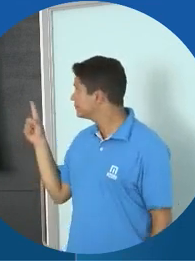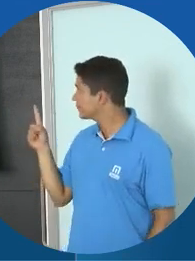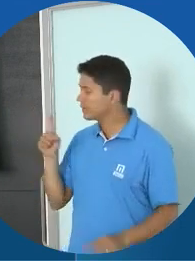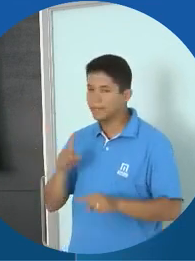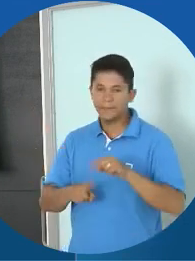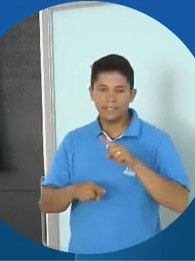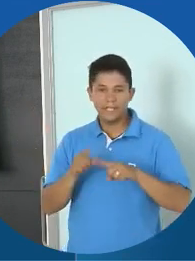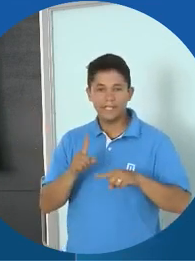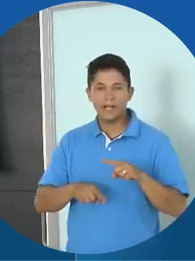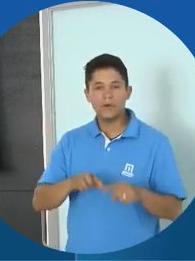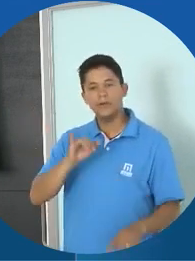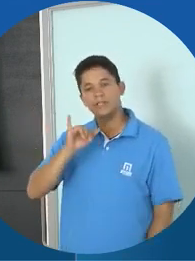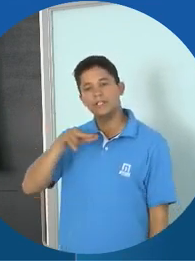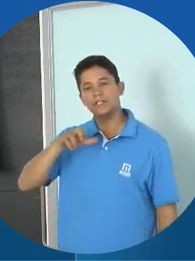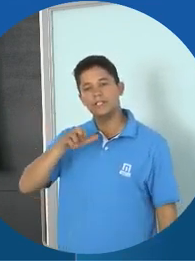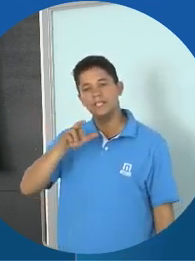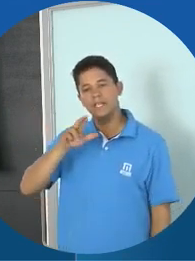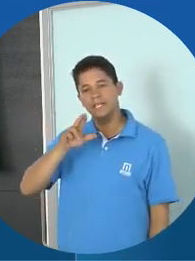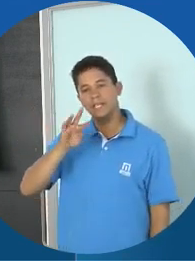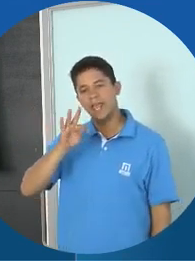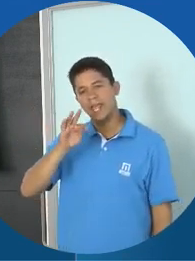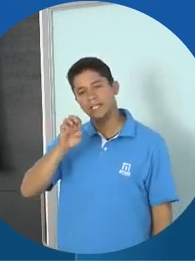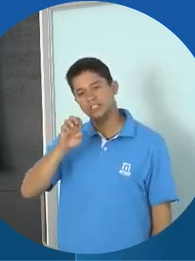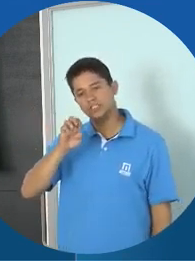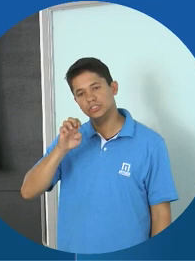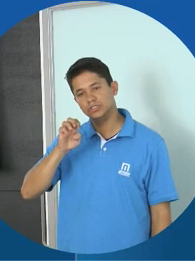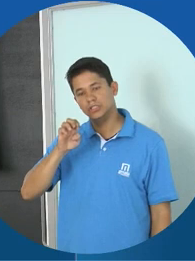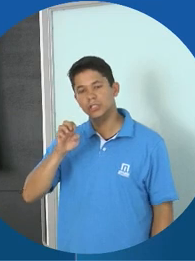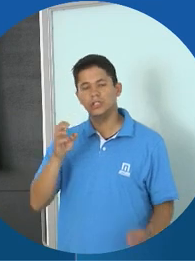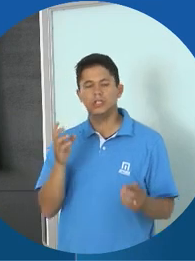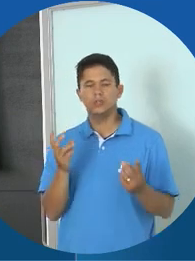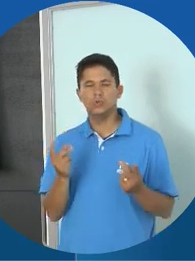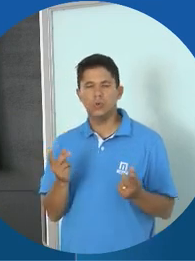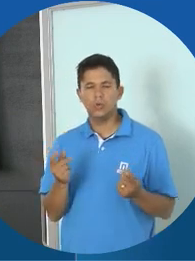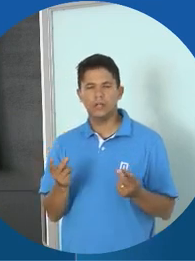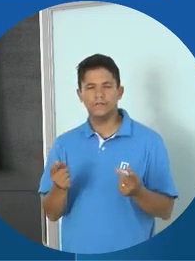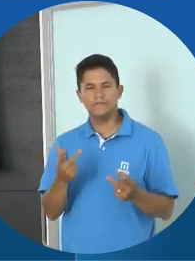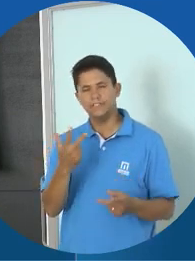inerte, ele dura mais de 20 anos,